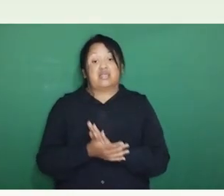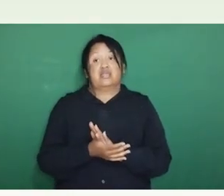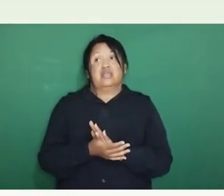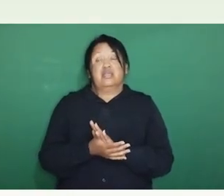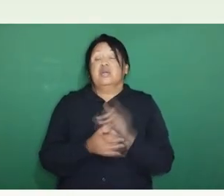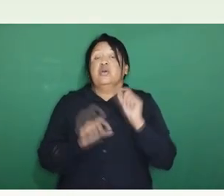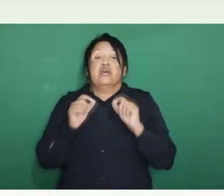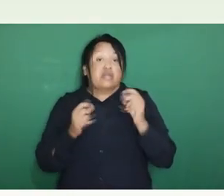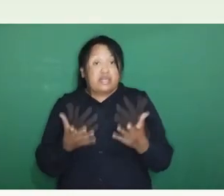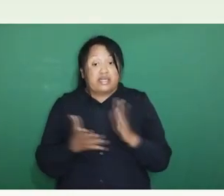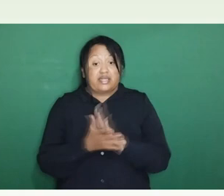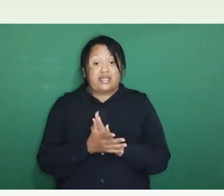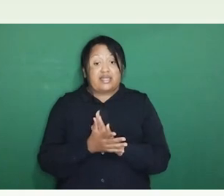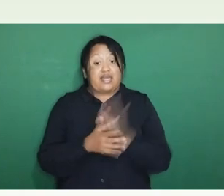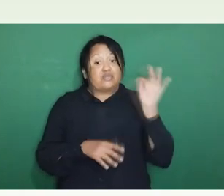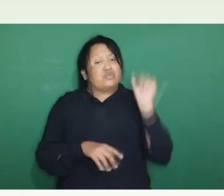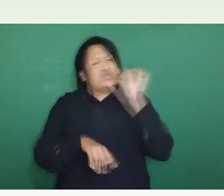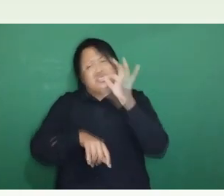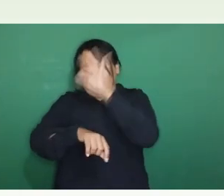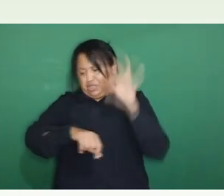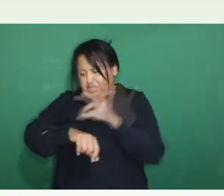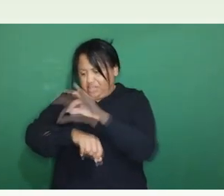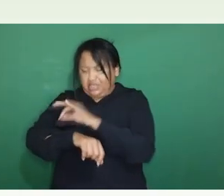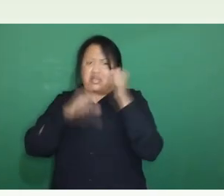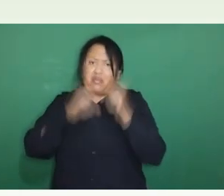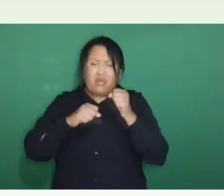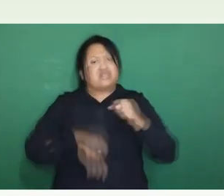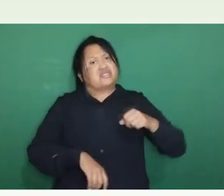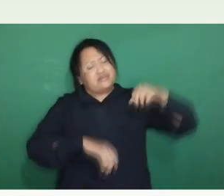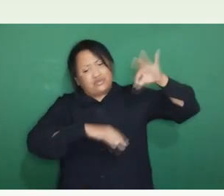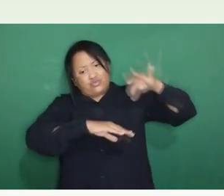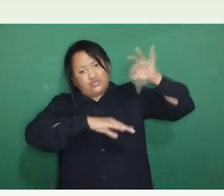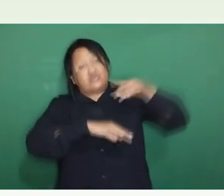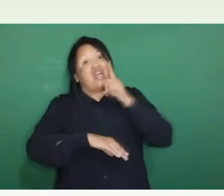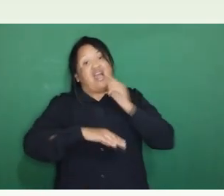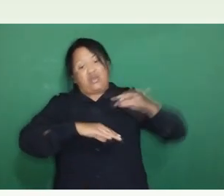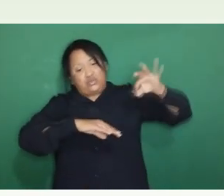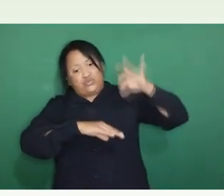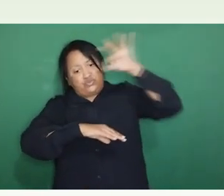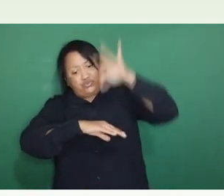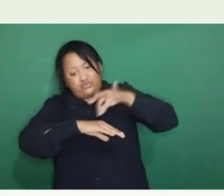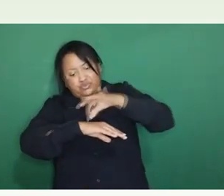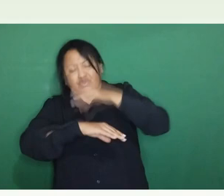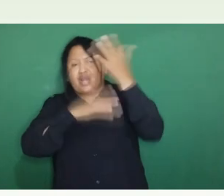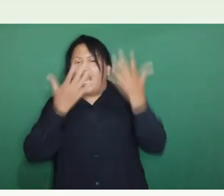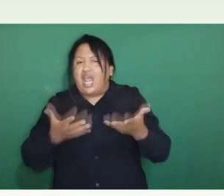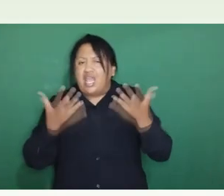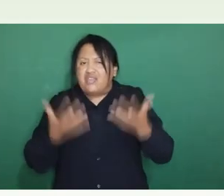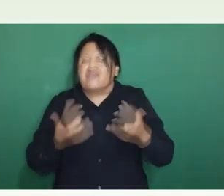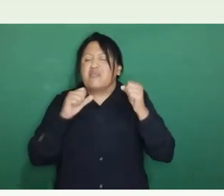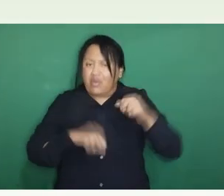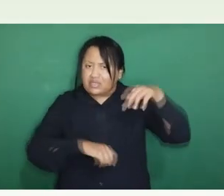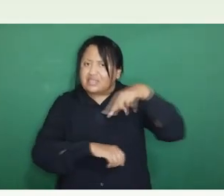que insetos pode andar sobre a superfície da água certo relativamente leves né exatamente